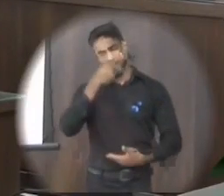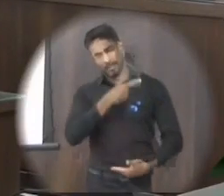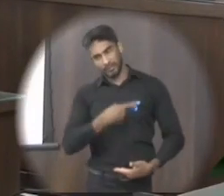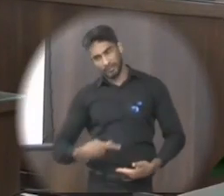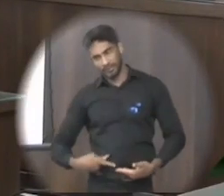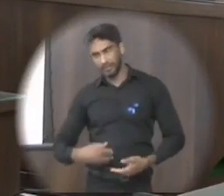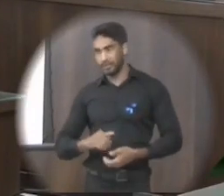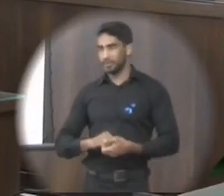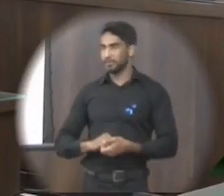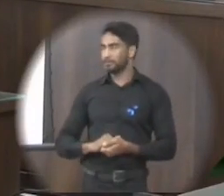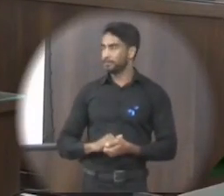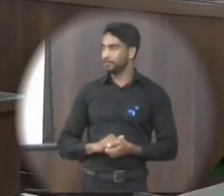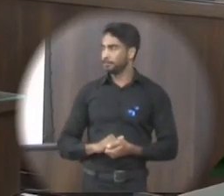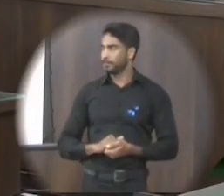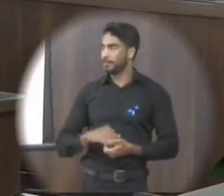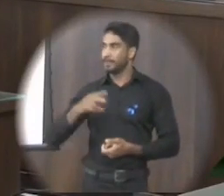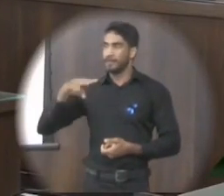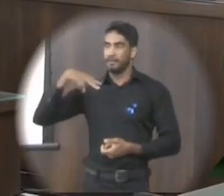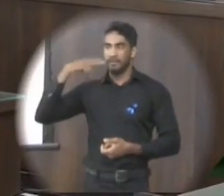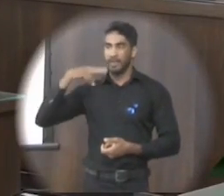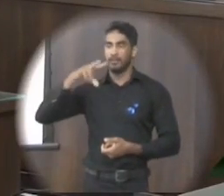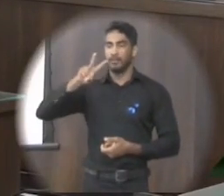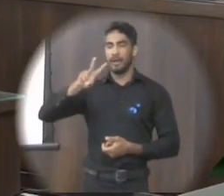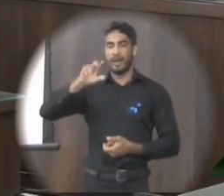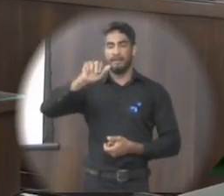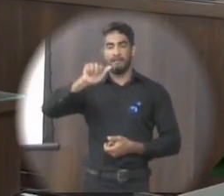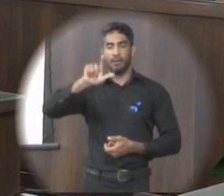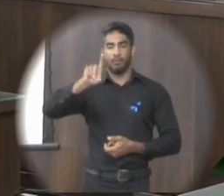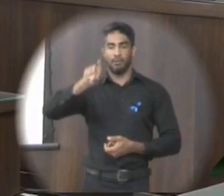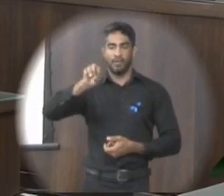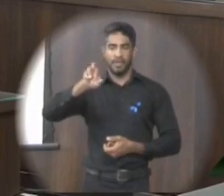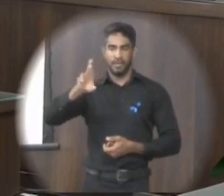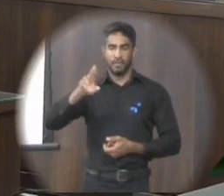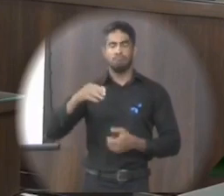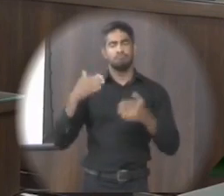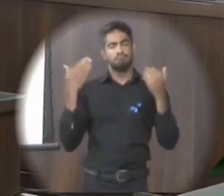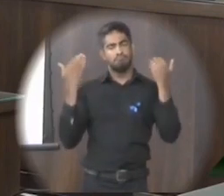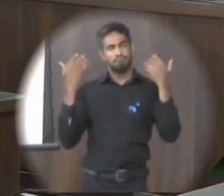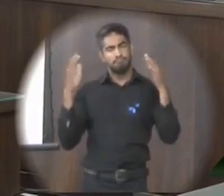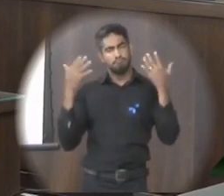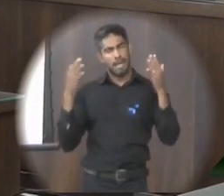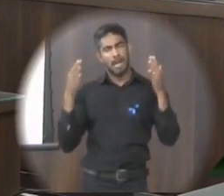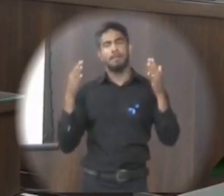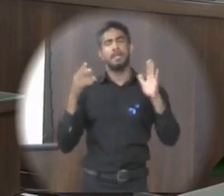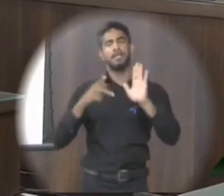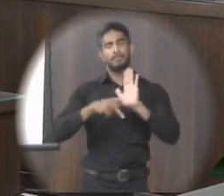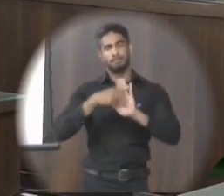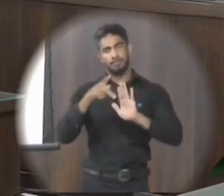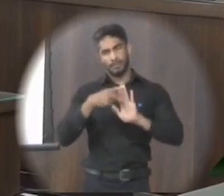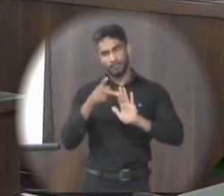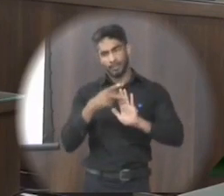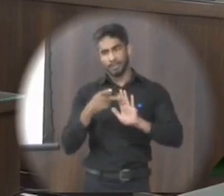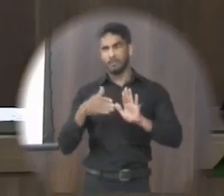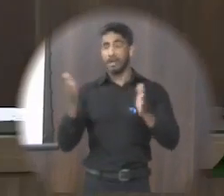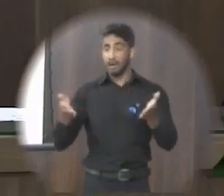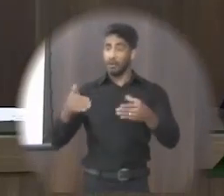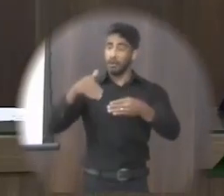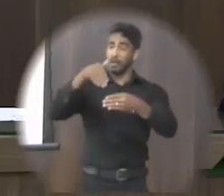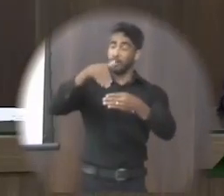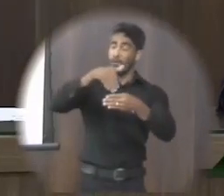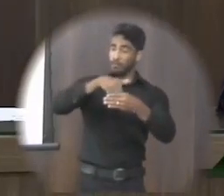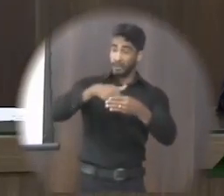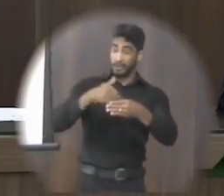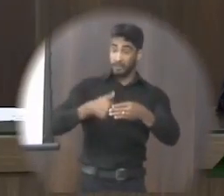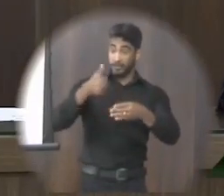alguém? Vereador Valdeir, o senhor está de parabéns pelo projeto. Agora a gente coloca o projeto em votação em